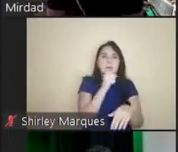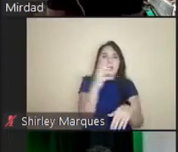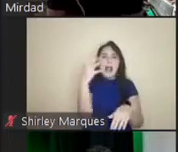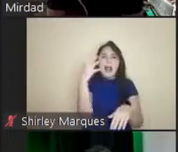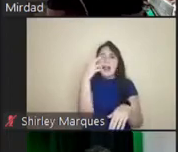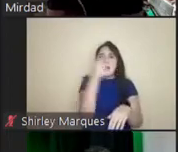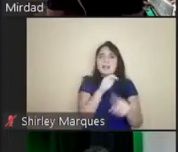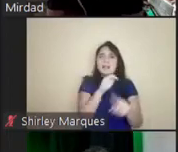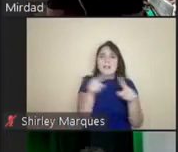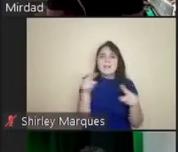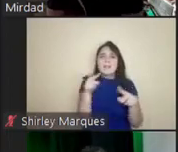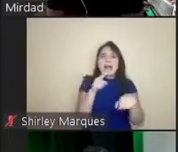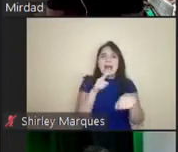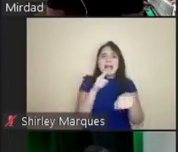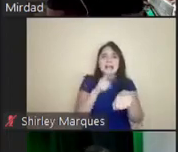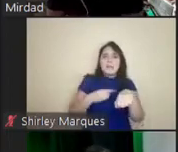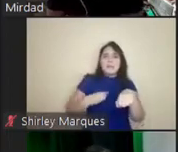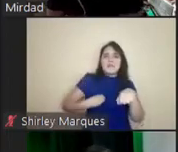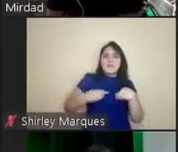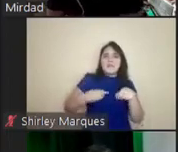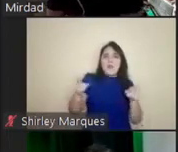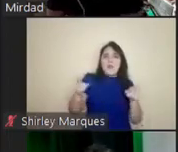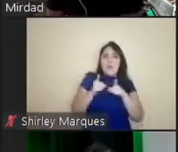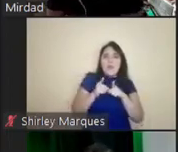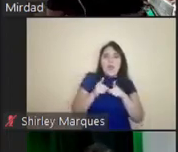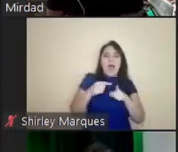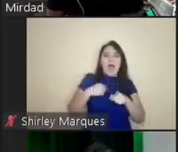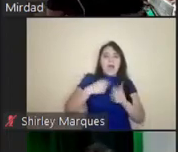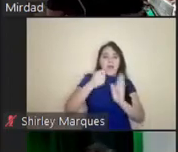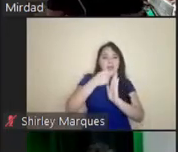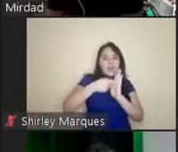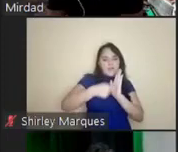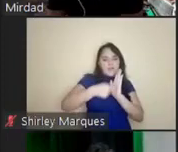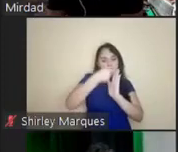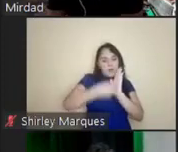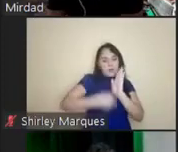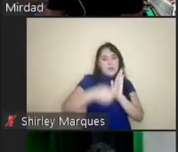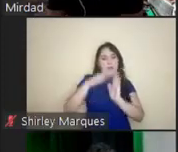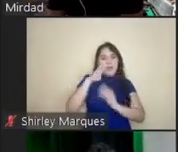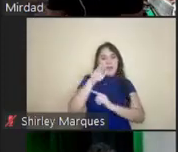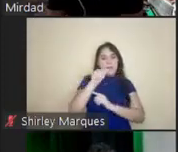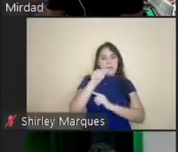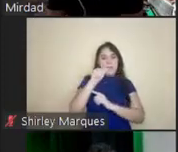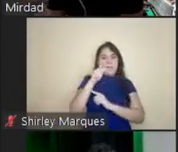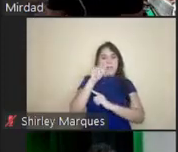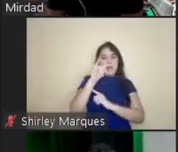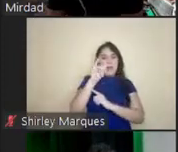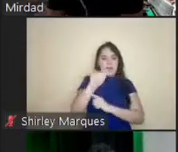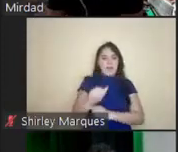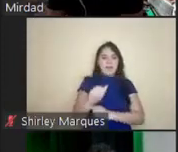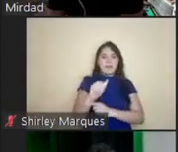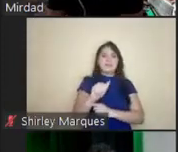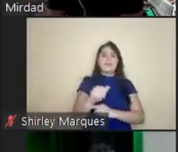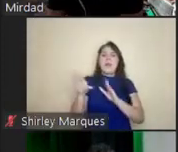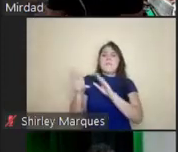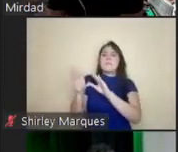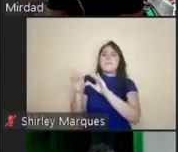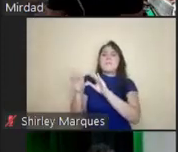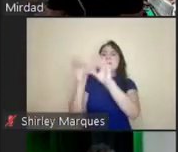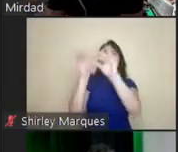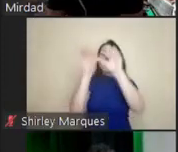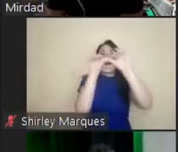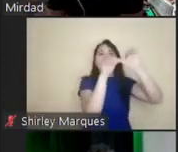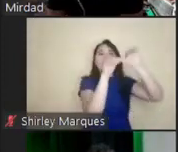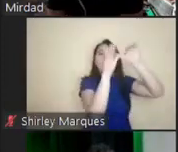tão ligeiro. Aí eu escrevi meu coqueiro da Bahia assim, a borboleta trafega no fino fio